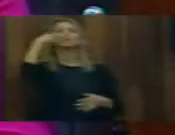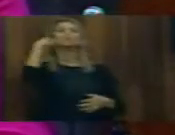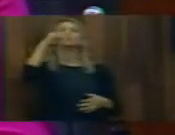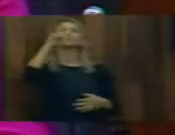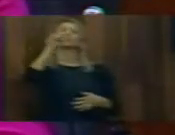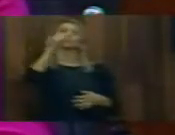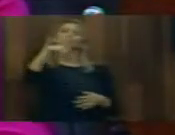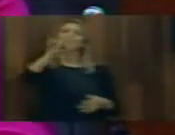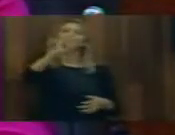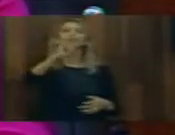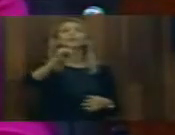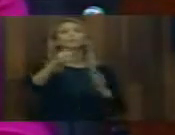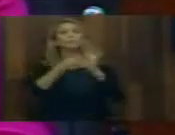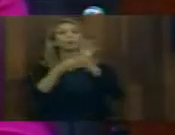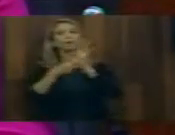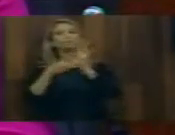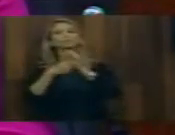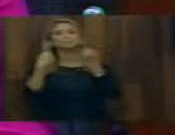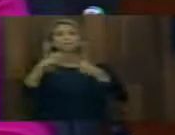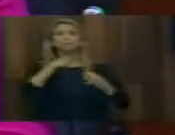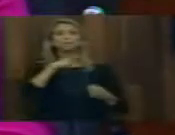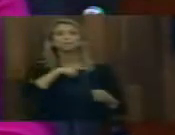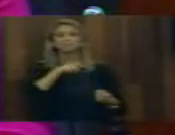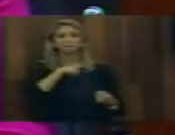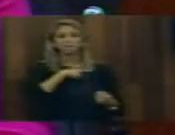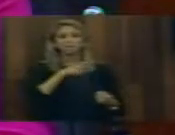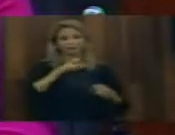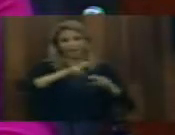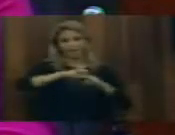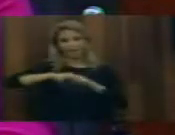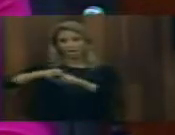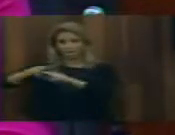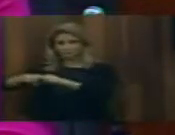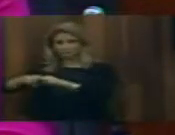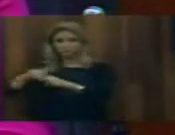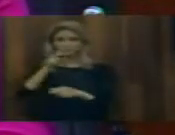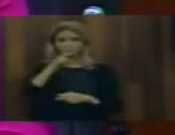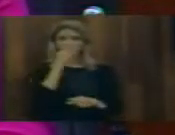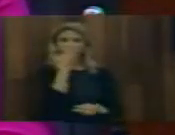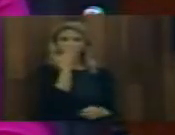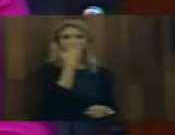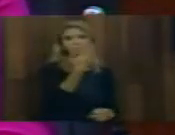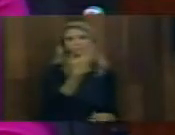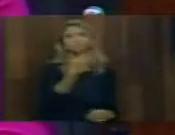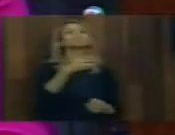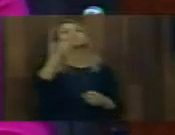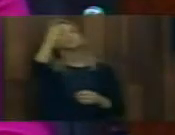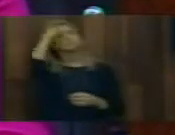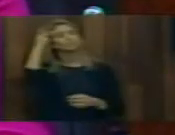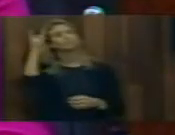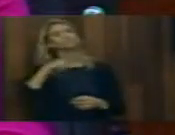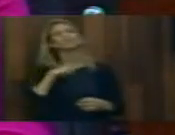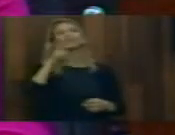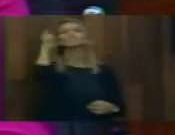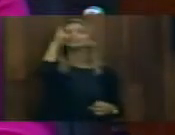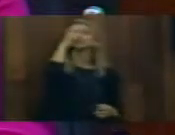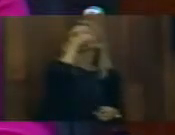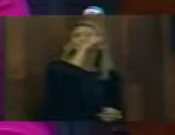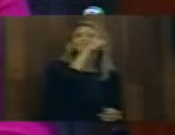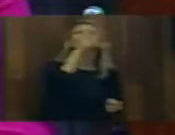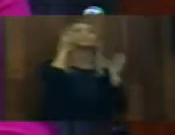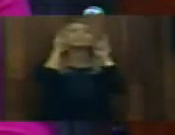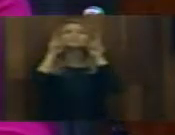a disponibilização de cadeiras da primeira fila aos alunos com transtorno de déficit de